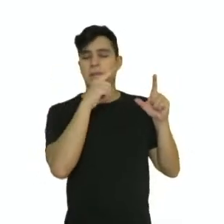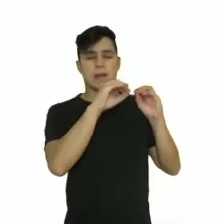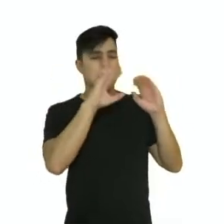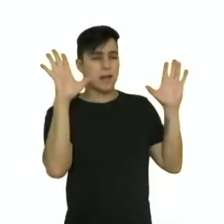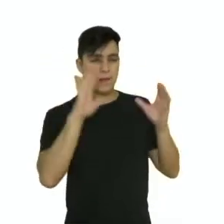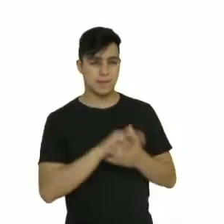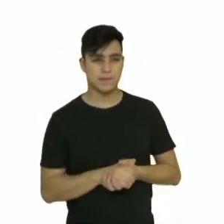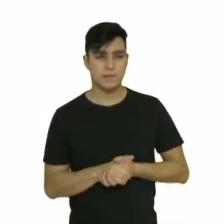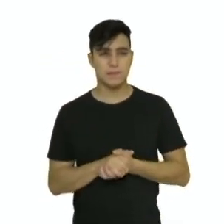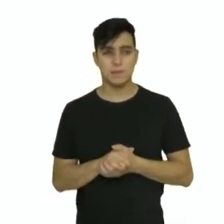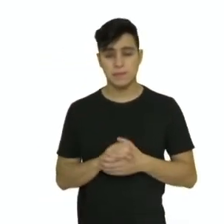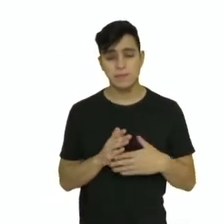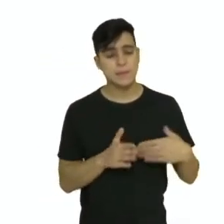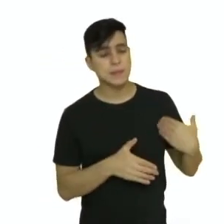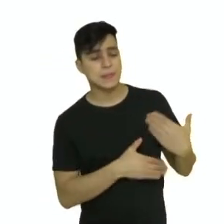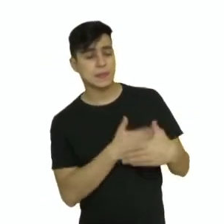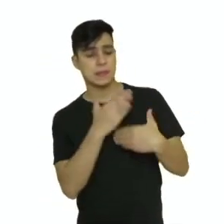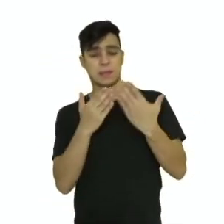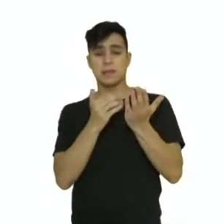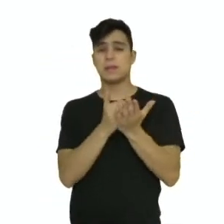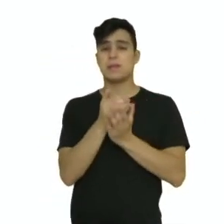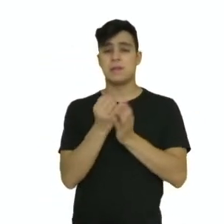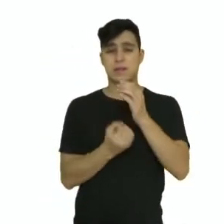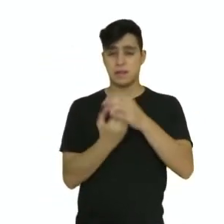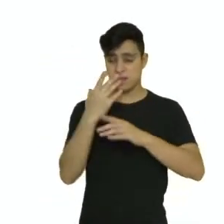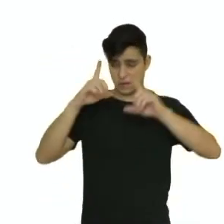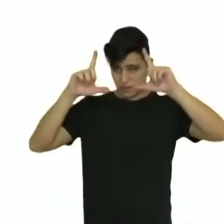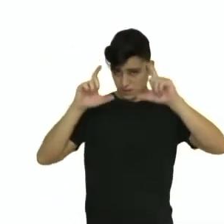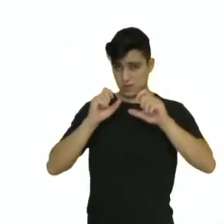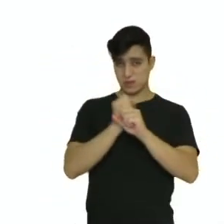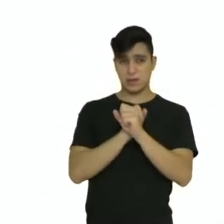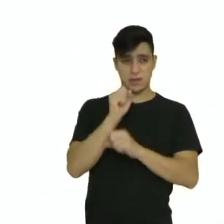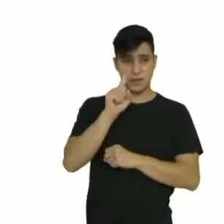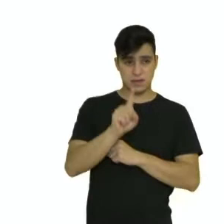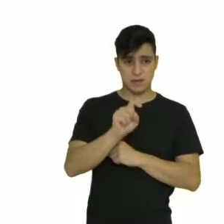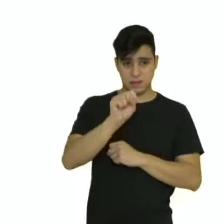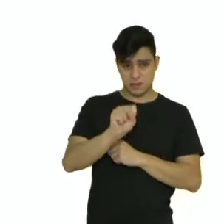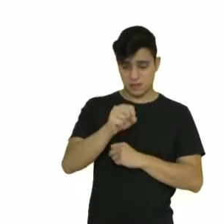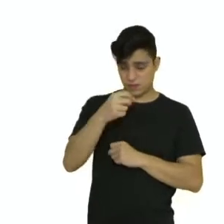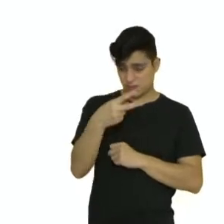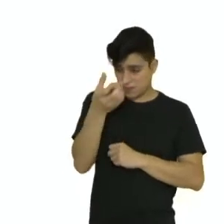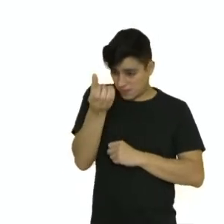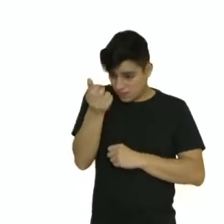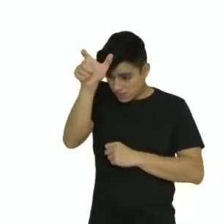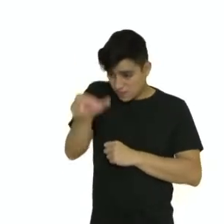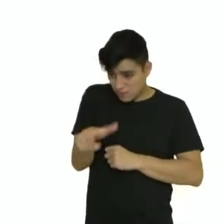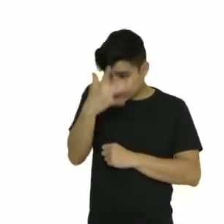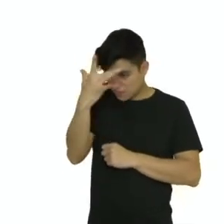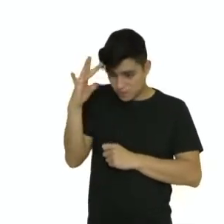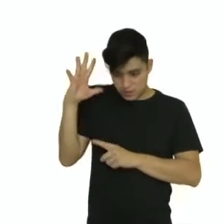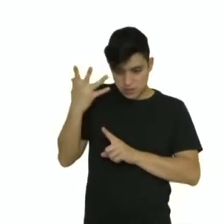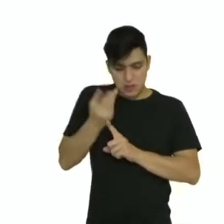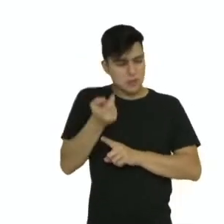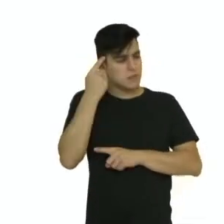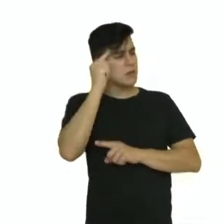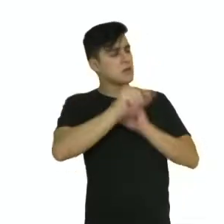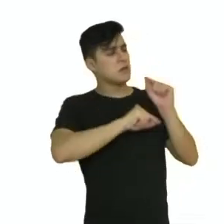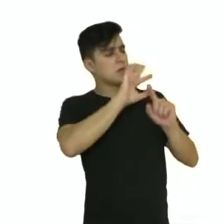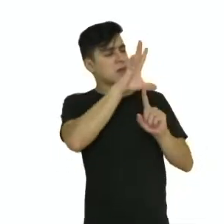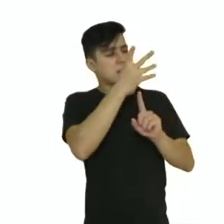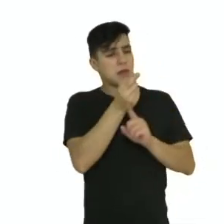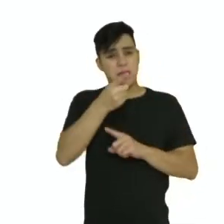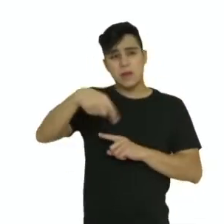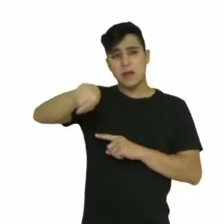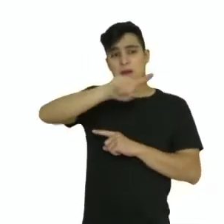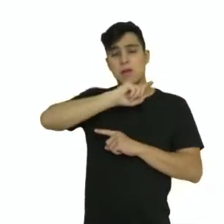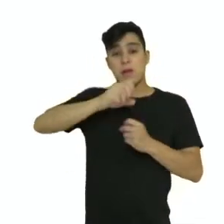temos a reviravolta na história, que nasce a fotografia em 1826, que faz com que os artistas repensem a arte. O impressionismo torna-se uma